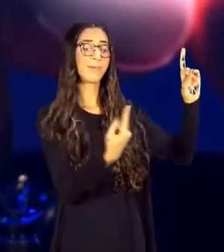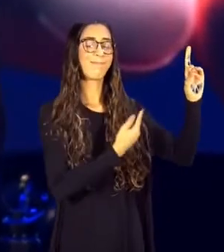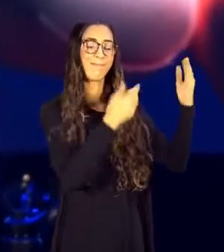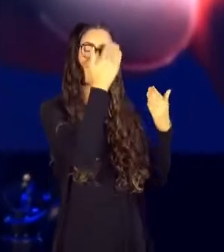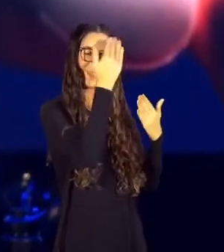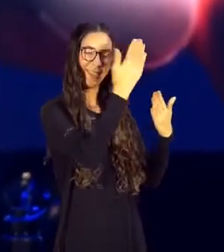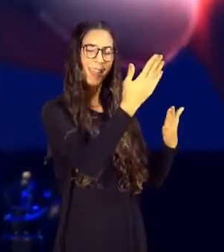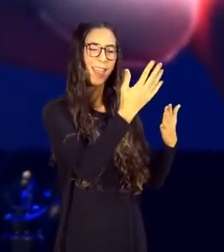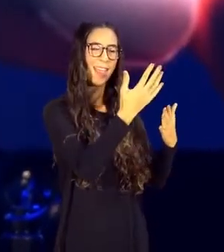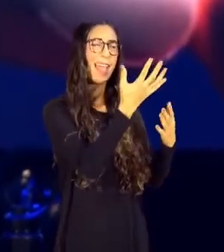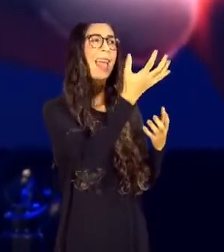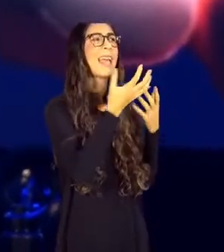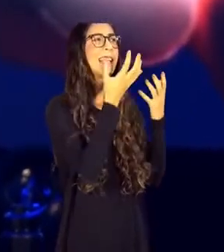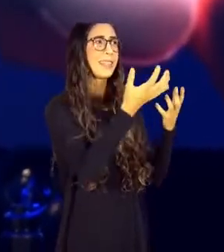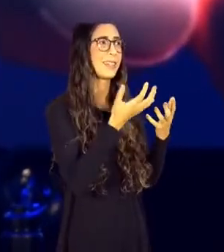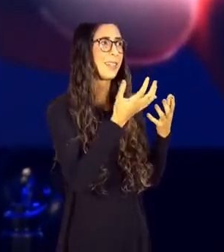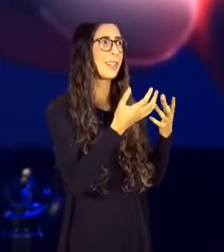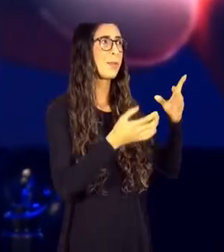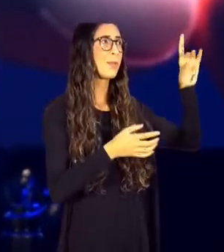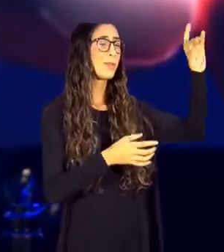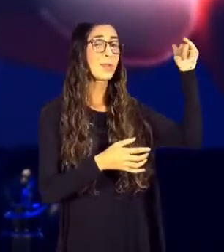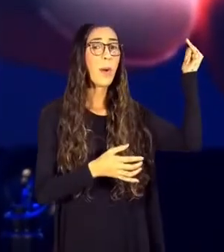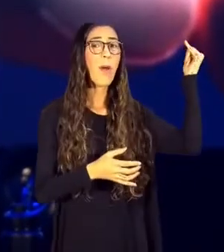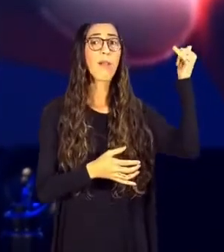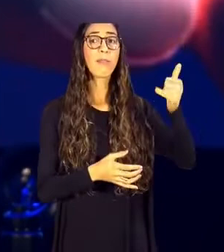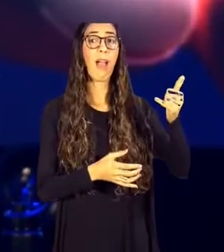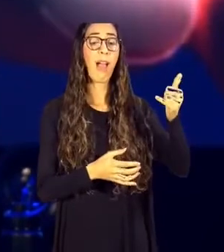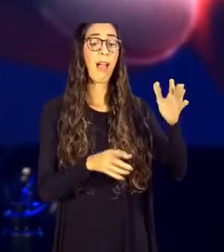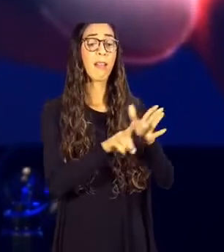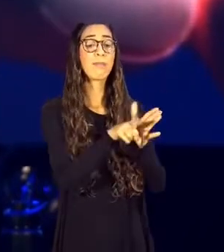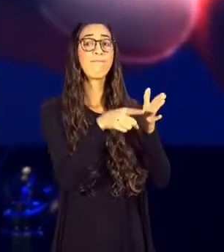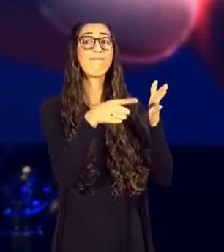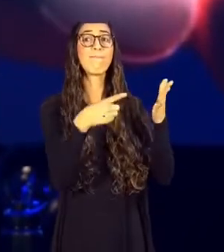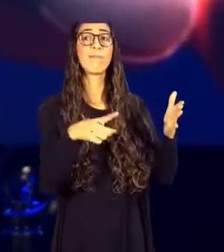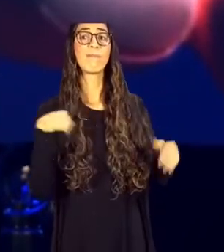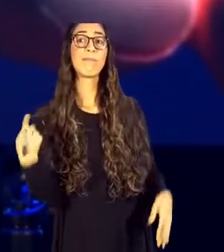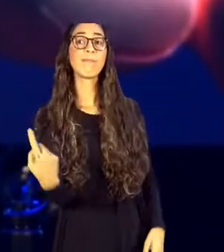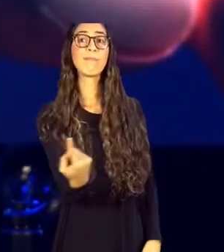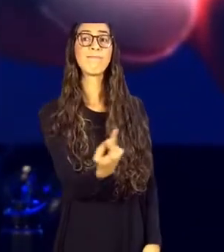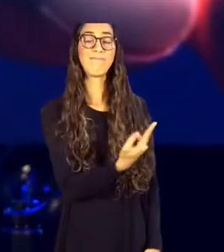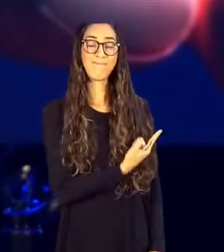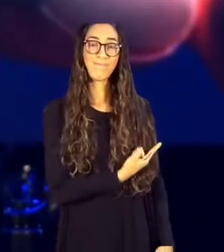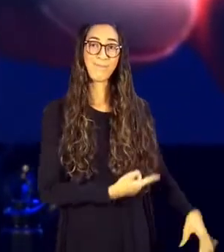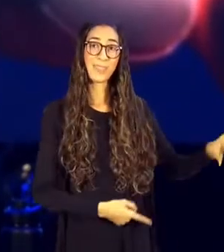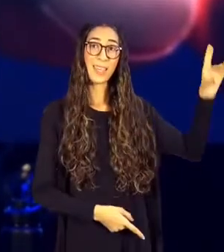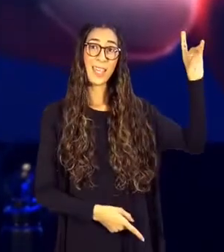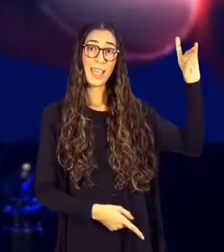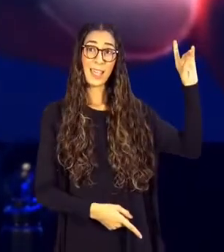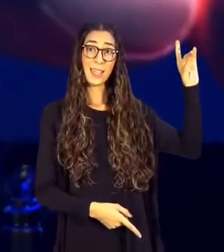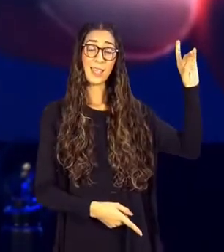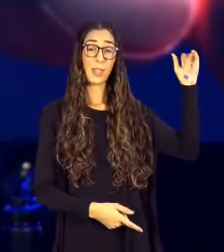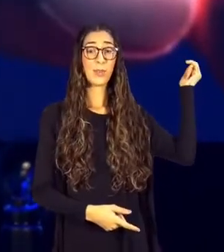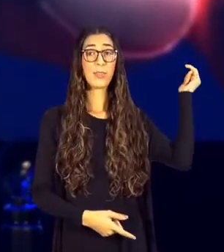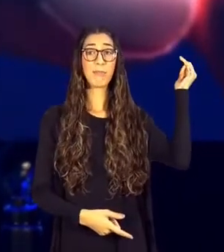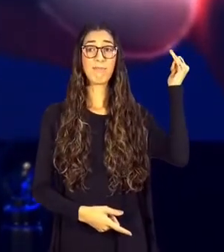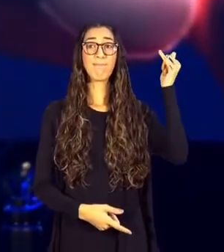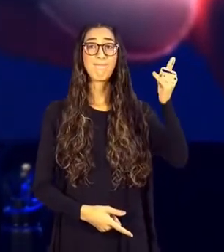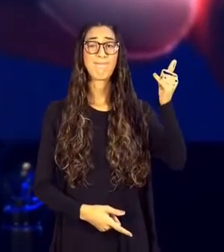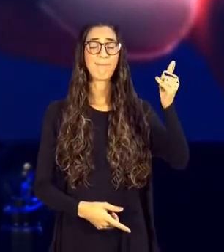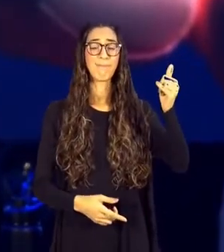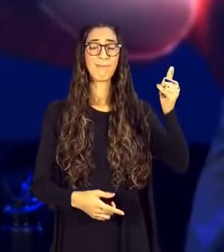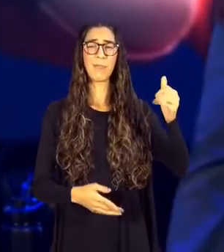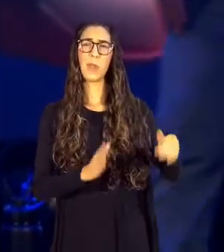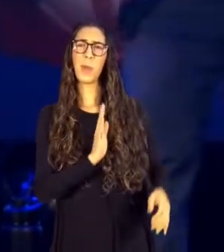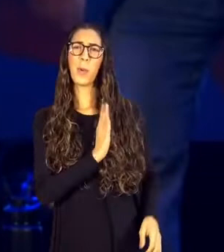tua palavra nessa noite. Que o Senhor atinja diretamente os nossos corações, a nossa mente, nosso intelecto,